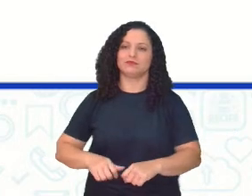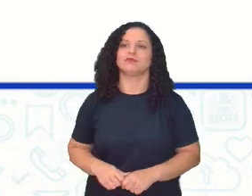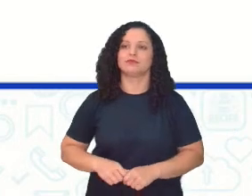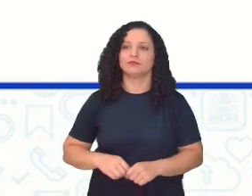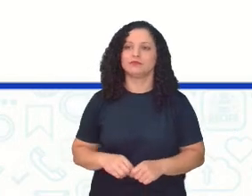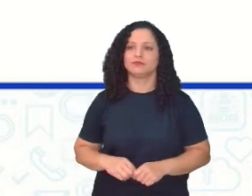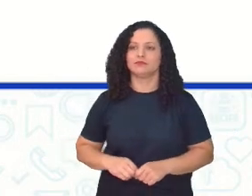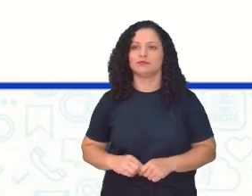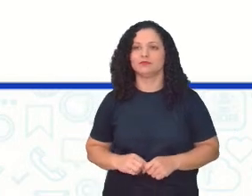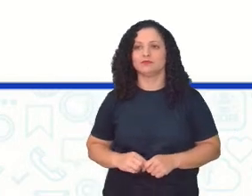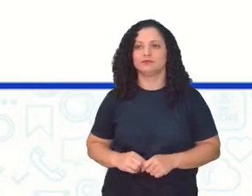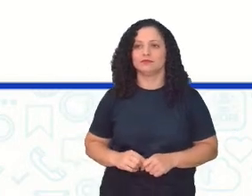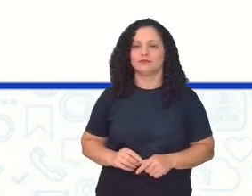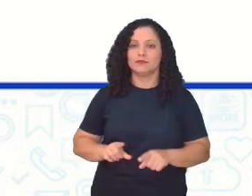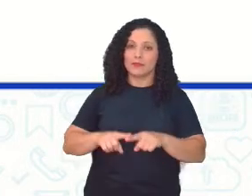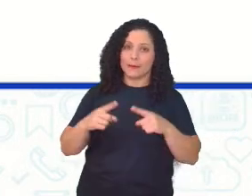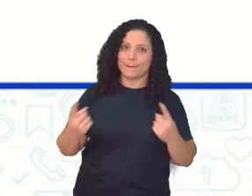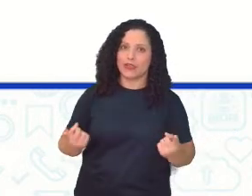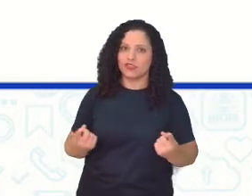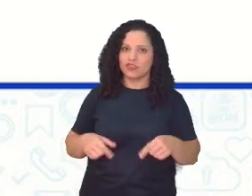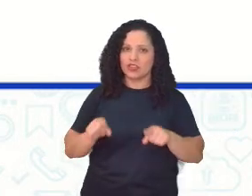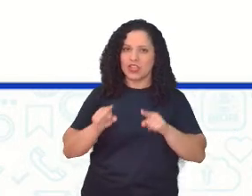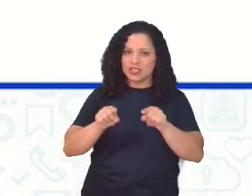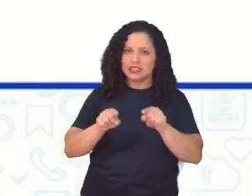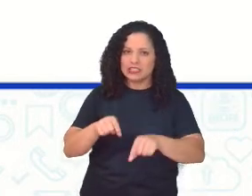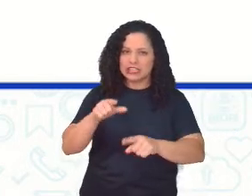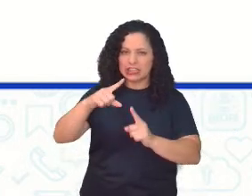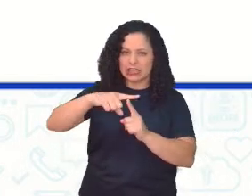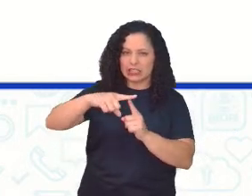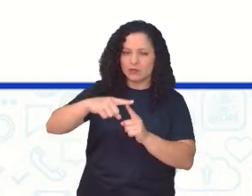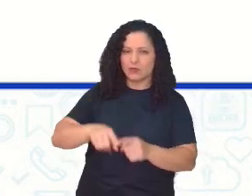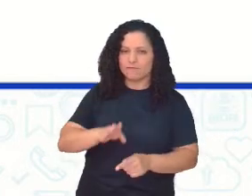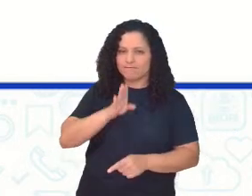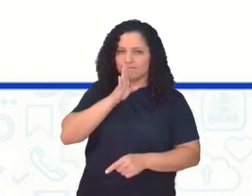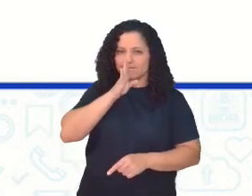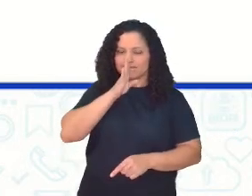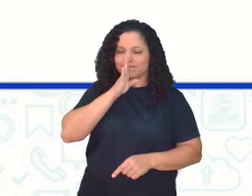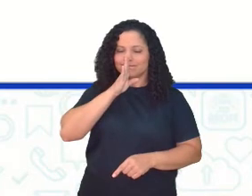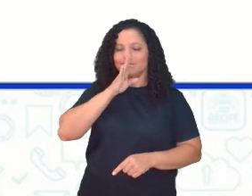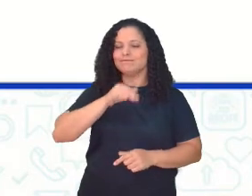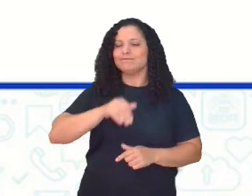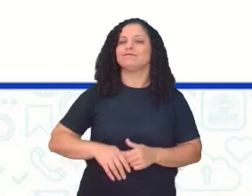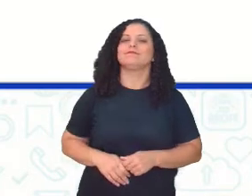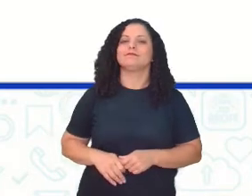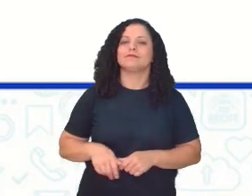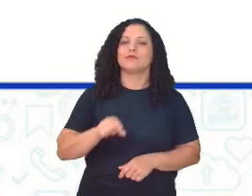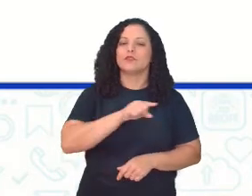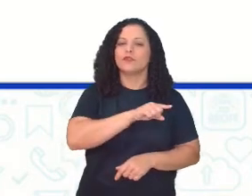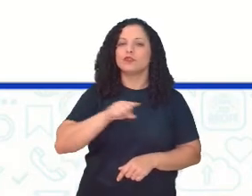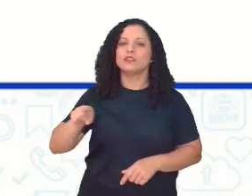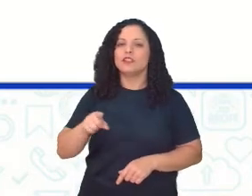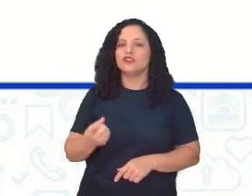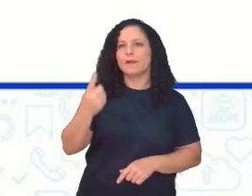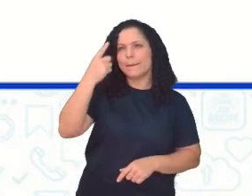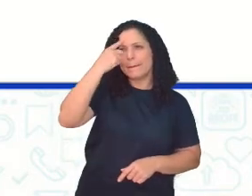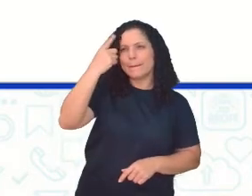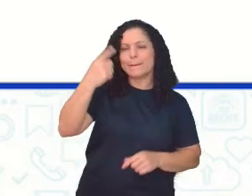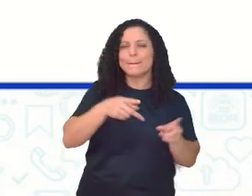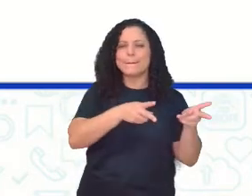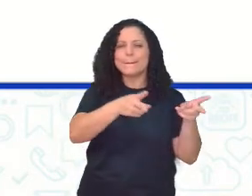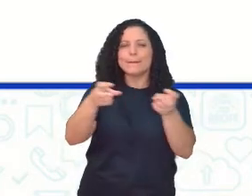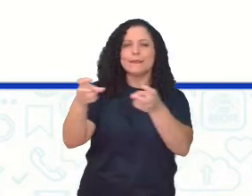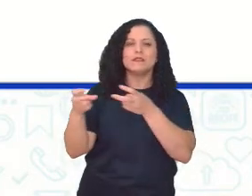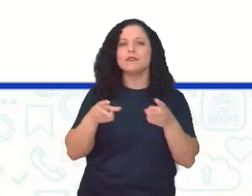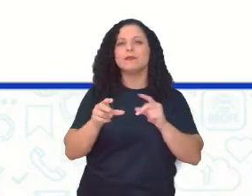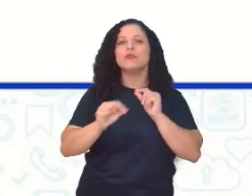perverso, pois não se manifesta muito abertamente, não é? E aí vocês conseguem perceber nas entrelinhas